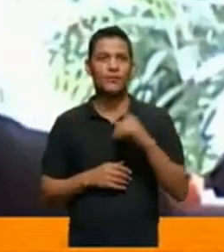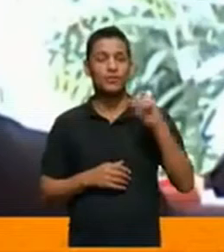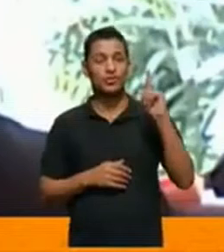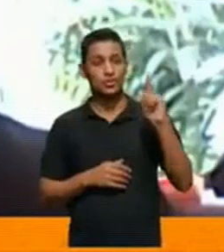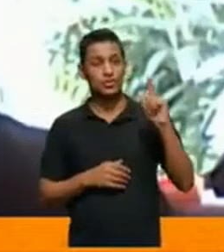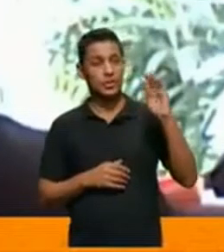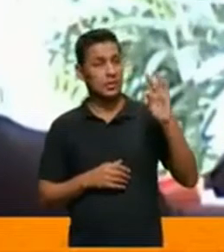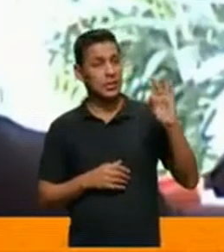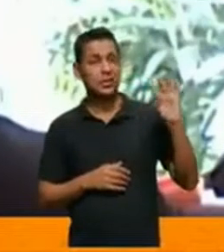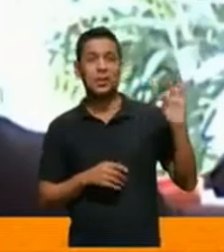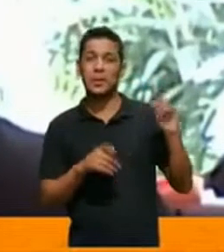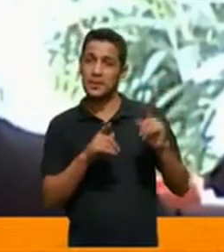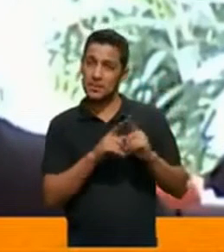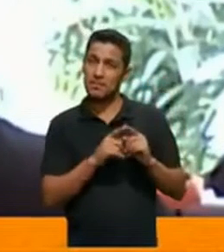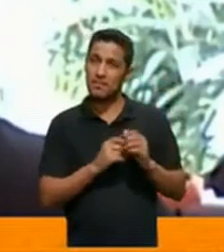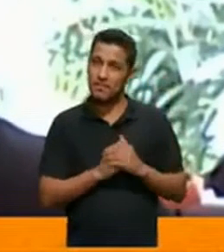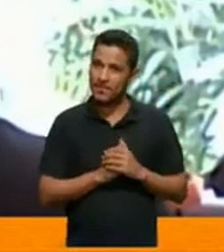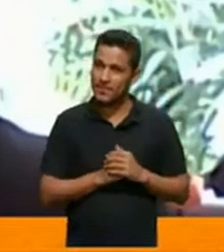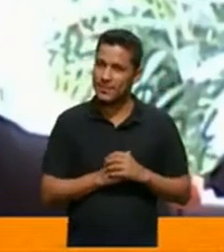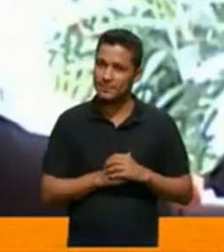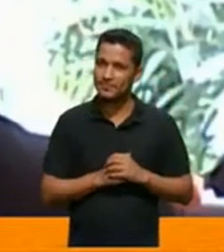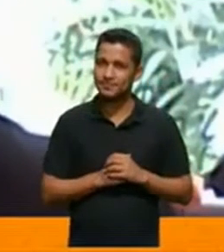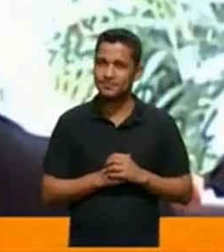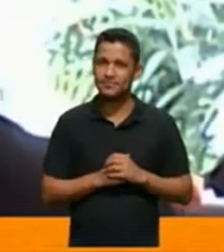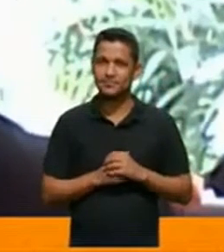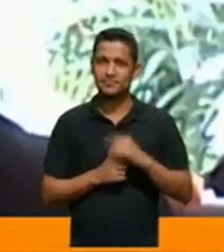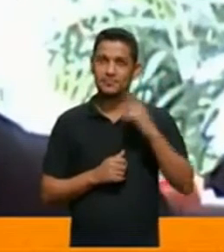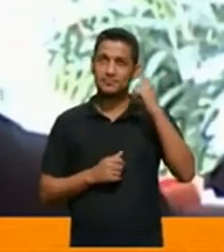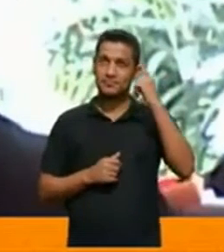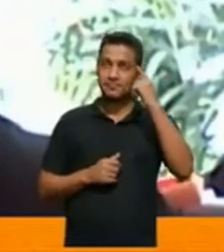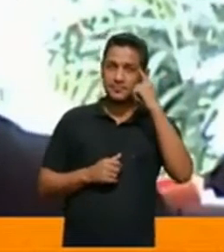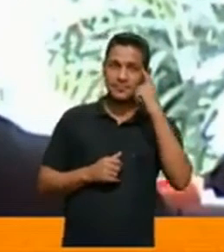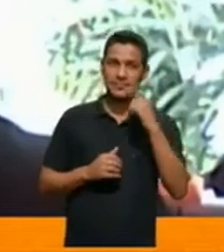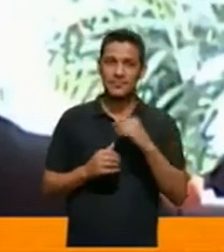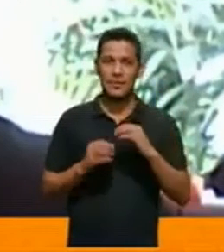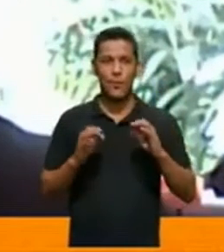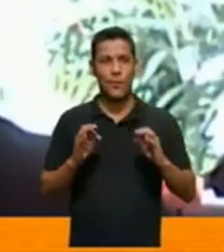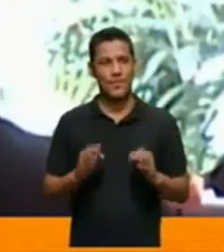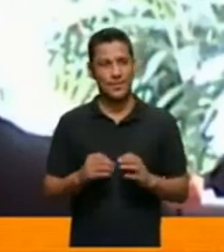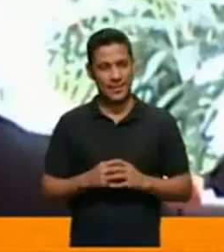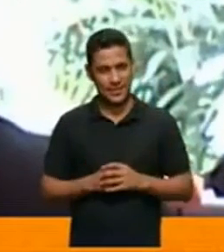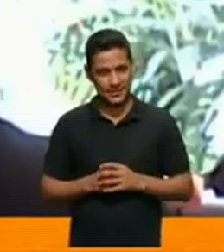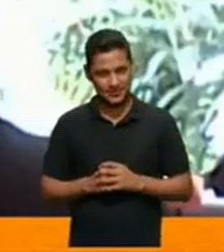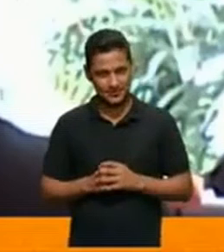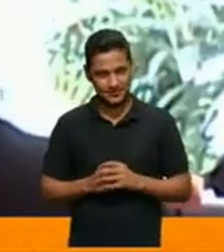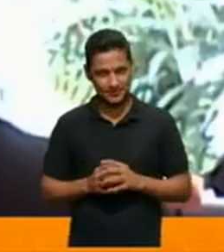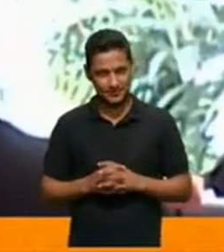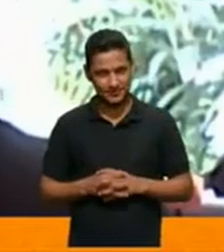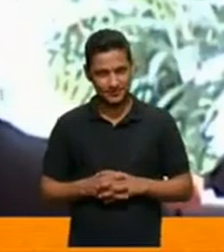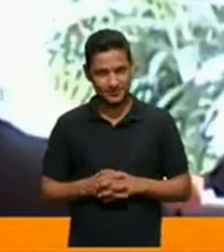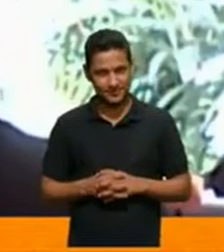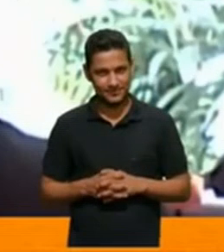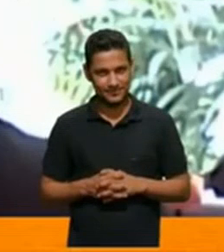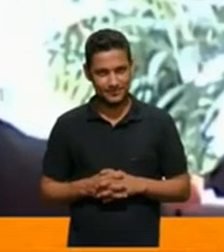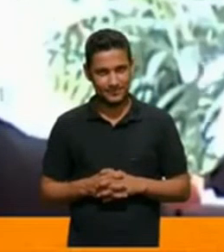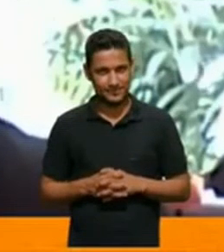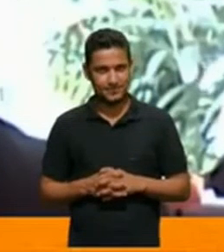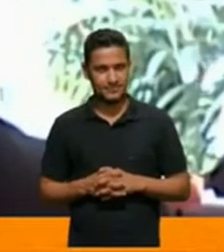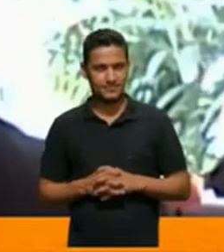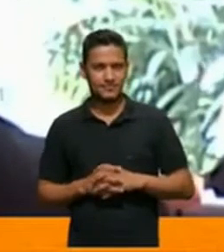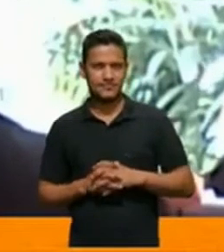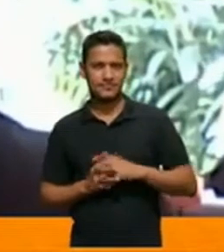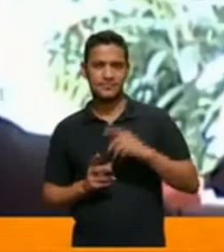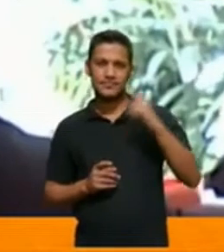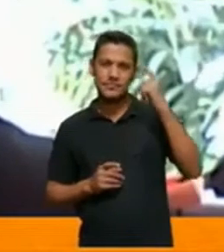fazer o desdobramento Daquelas idéias que realmente é uma pensar em